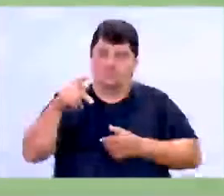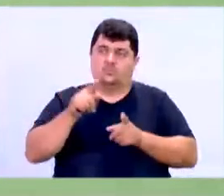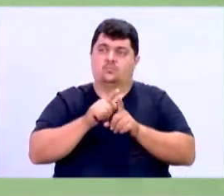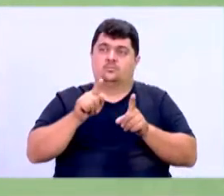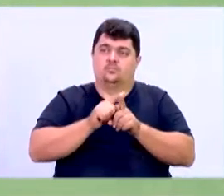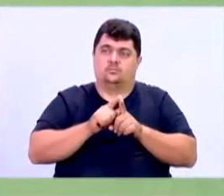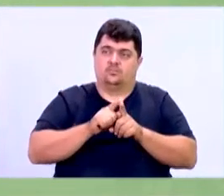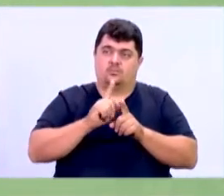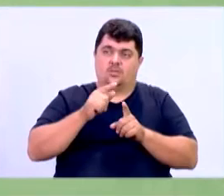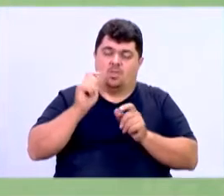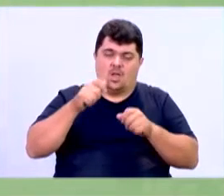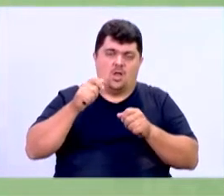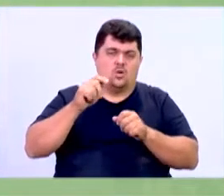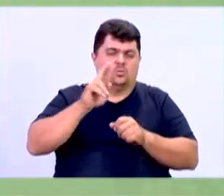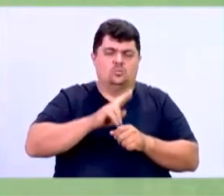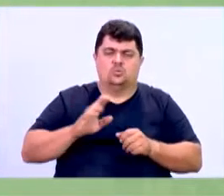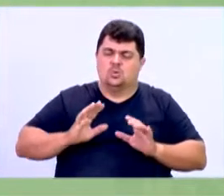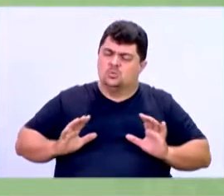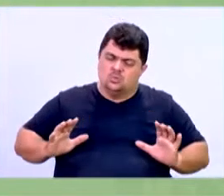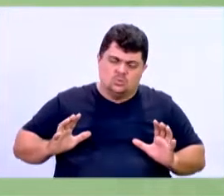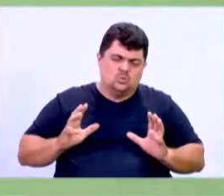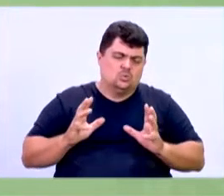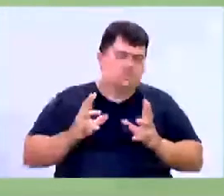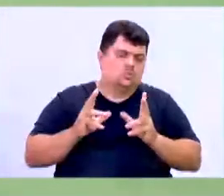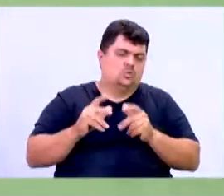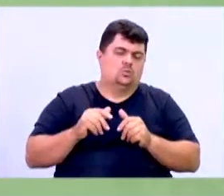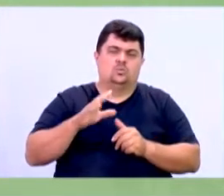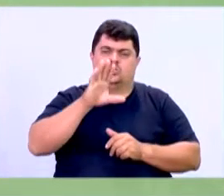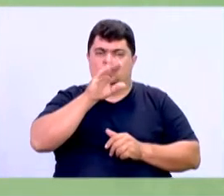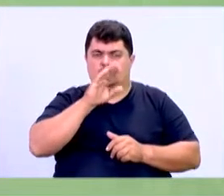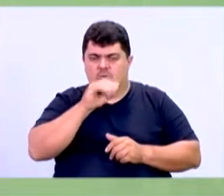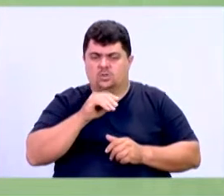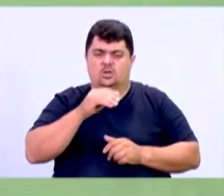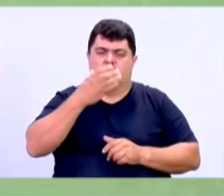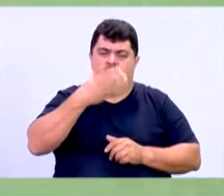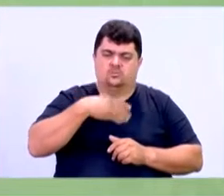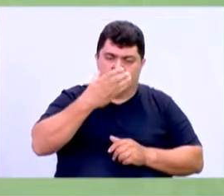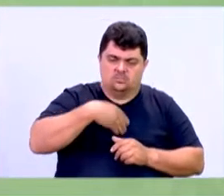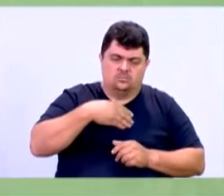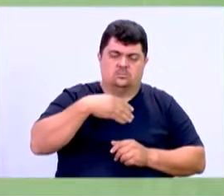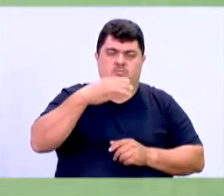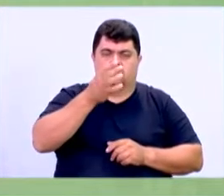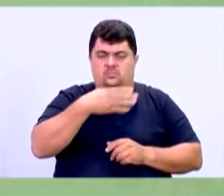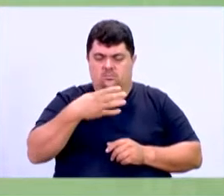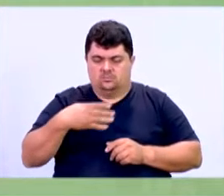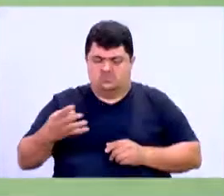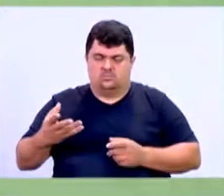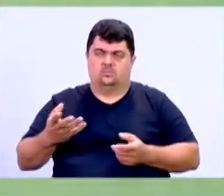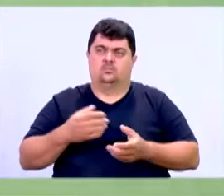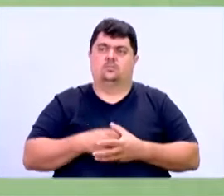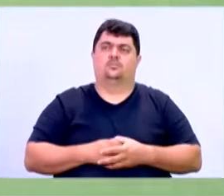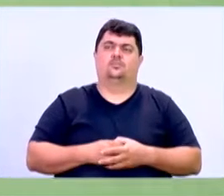é multiplataforma, ou seja, tem suporte aos sistemas operacionais mais utilizados no